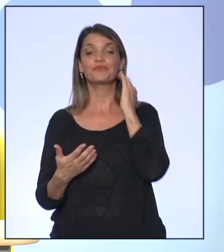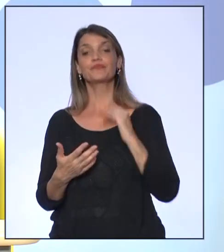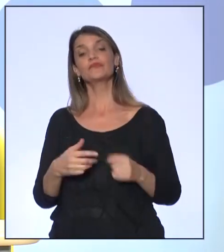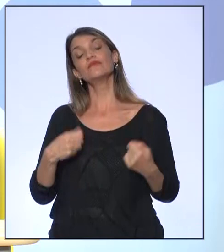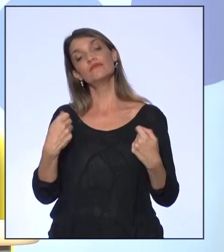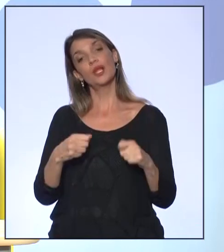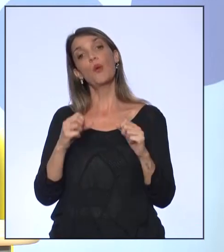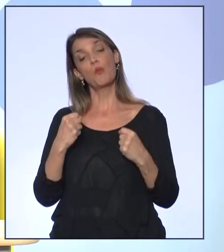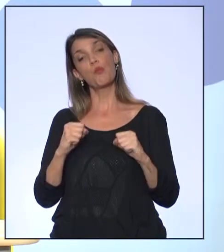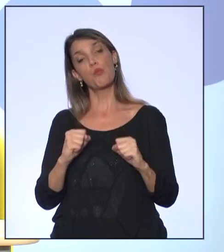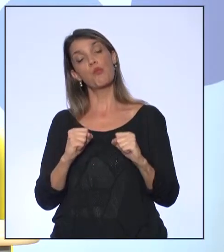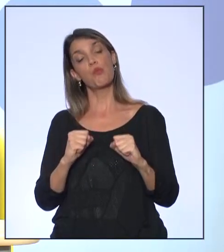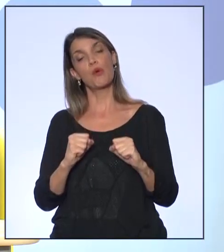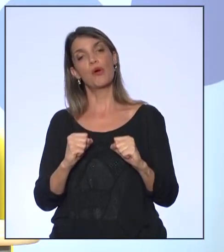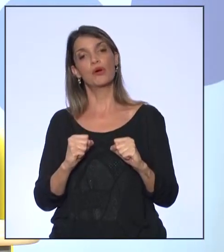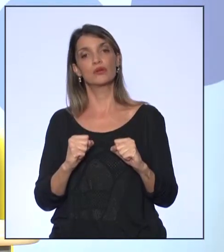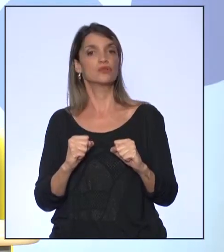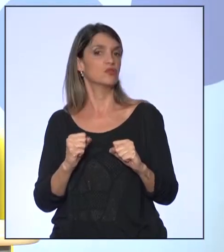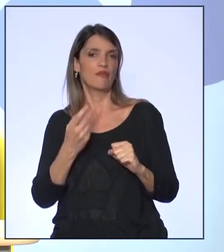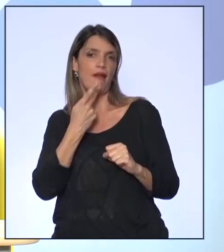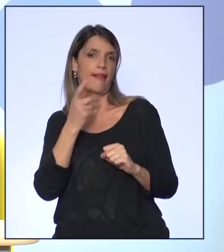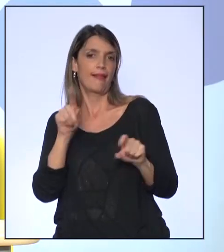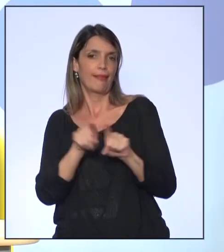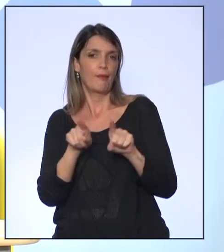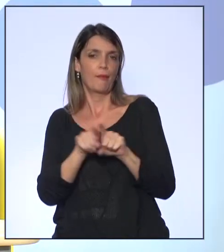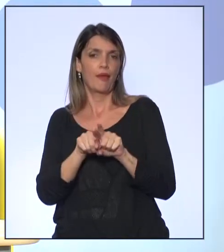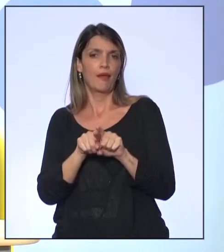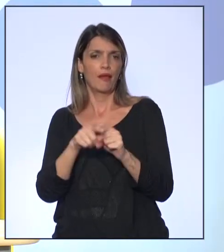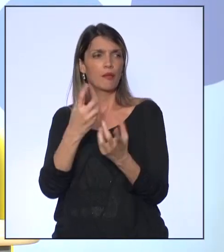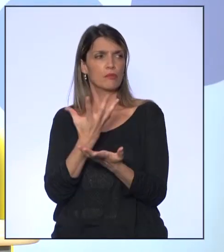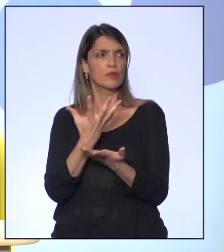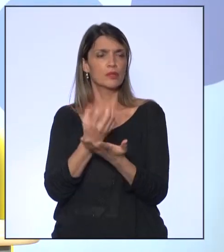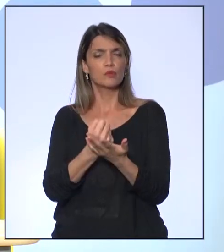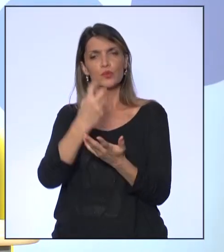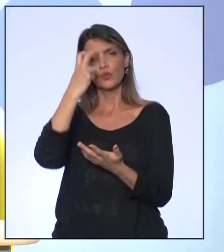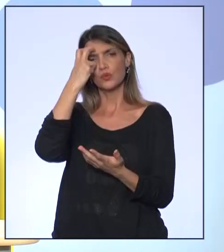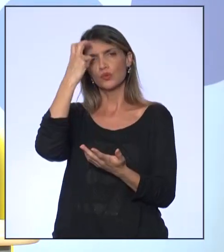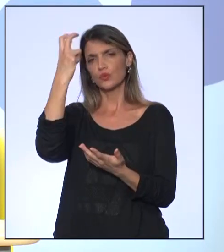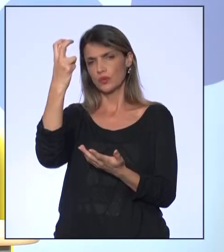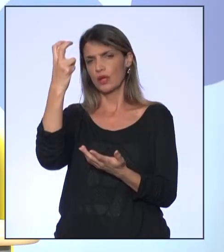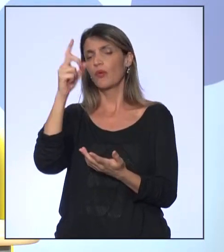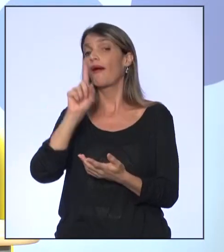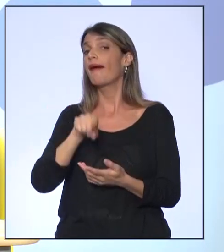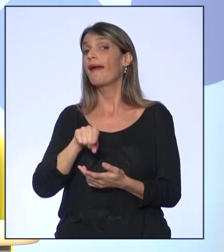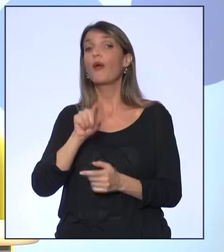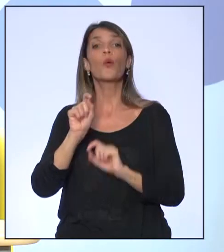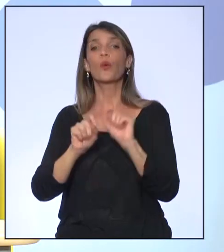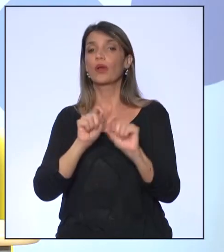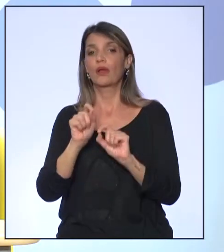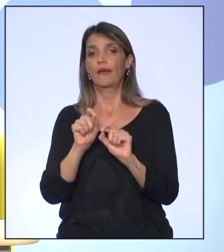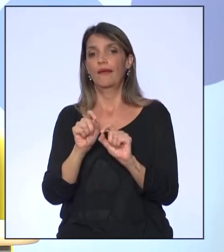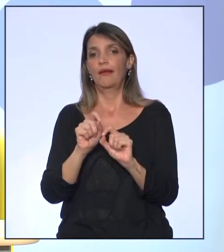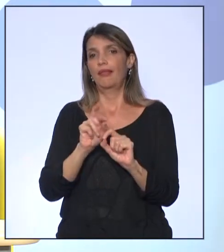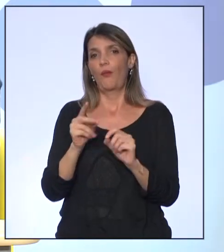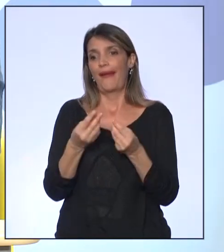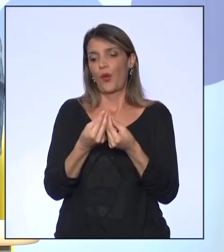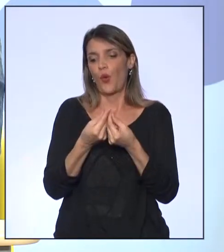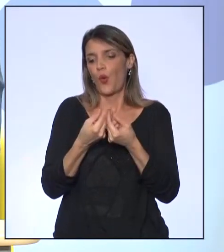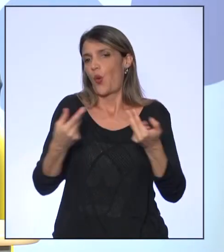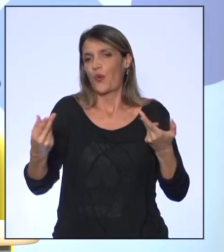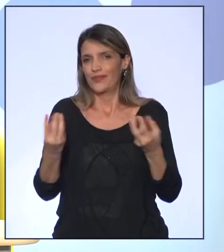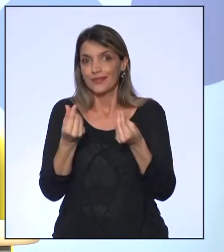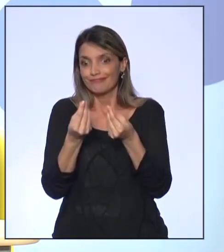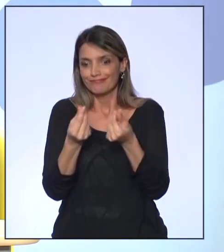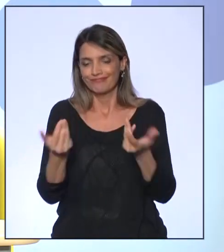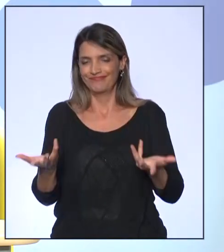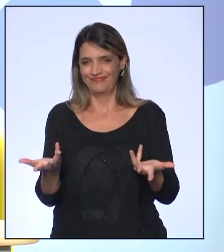pode colocar que ela faz parte também do que é o patrimônio cultural, que a gente pode considerar como imaterial, que a gente vai ver um pouquinho mais para frente, tá